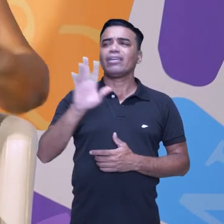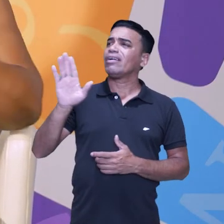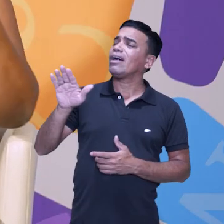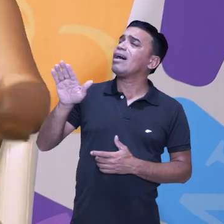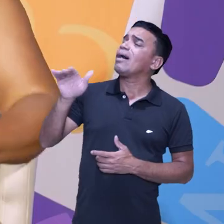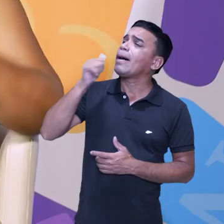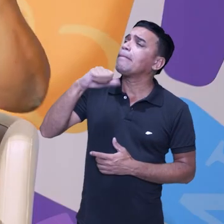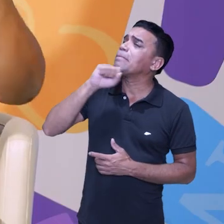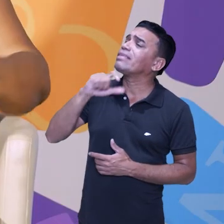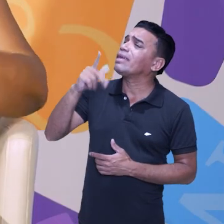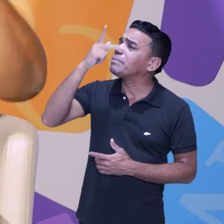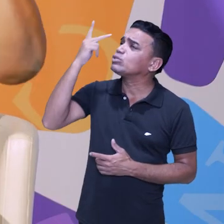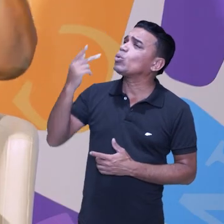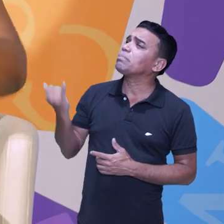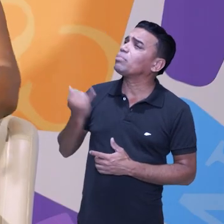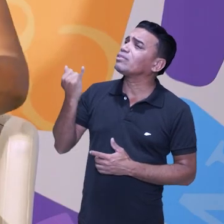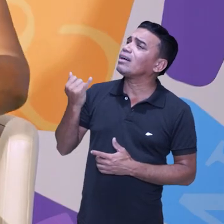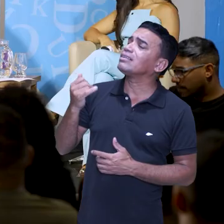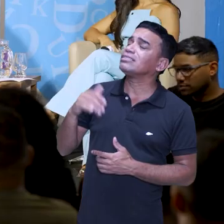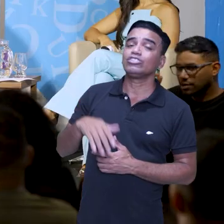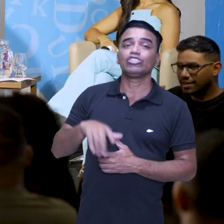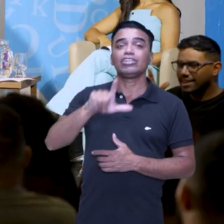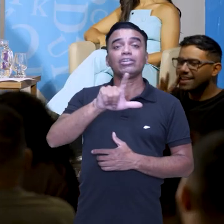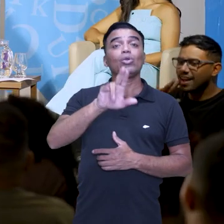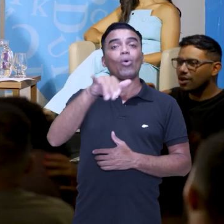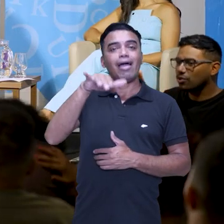mãe, tem uma pessoa que é importante, que eu acho legal. Levanta, Luana.